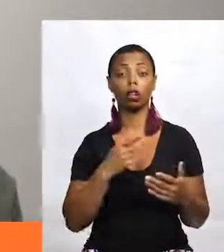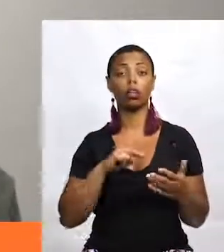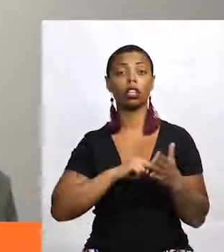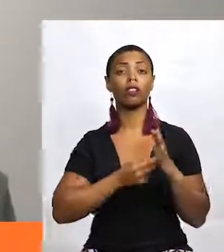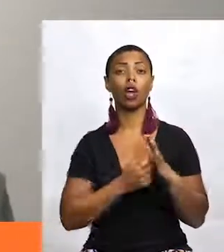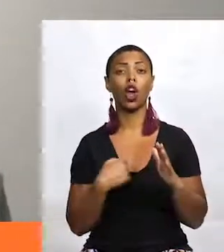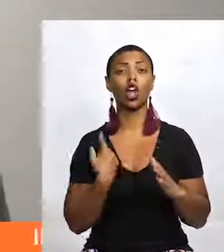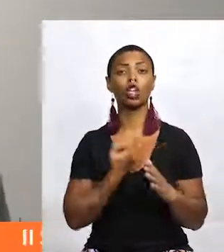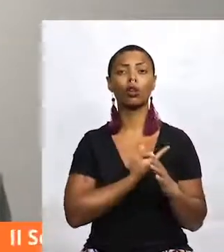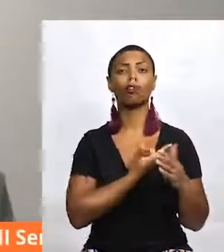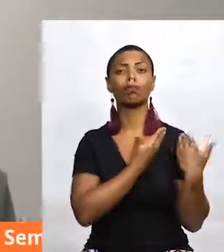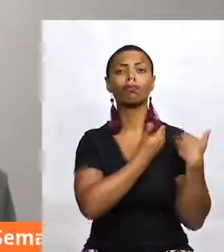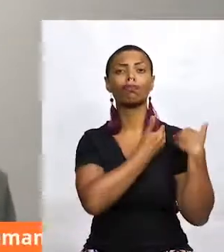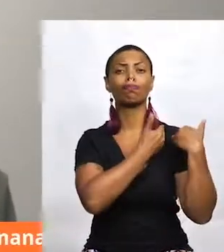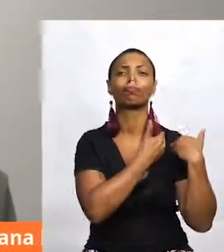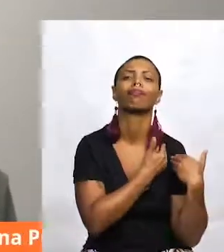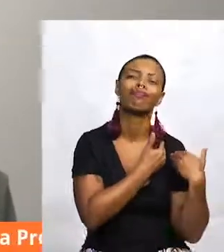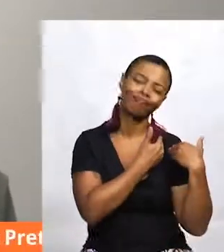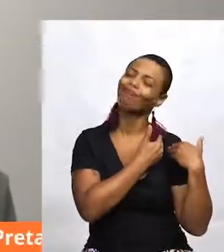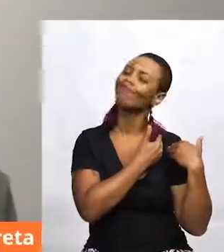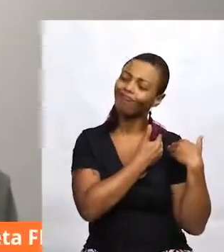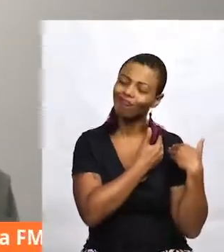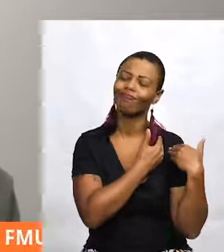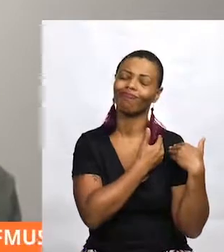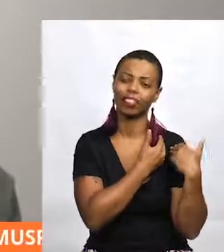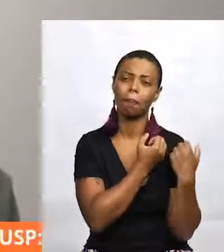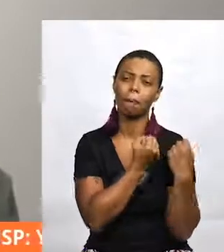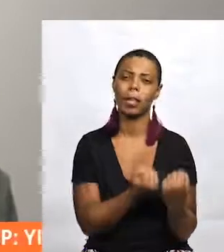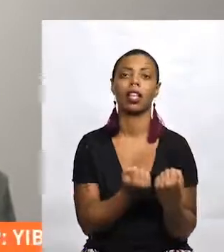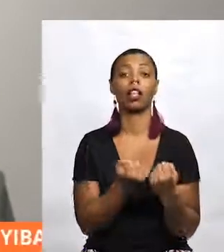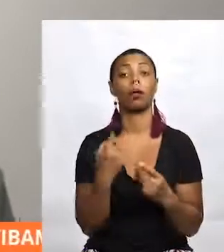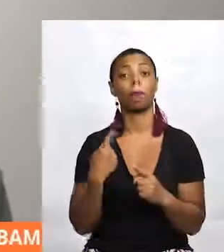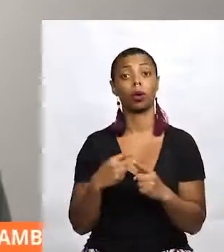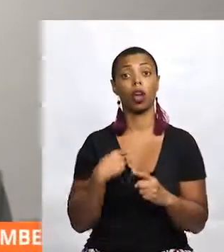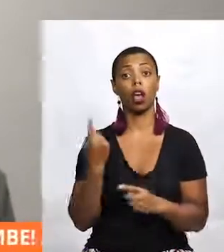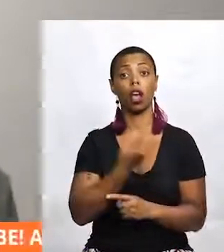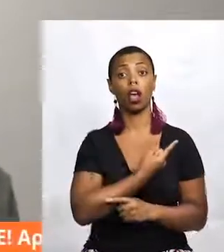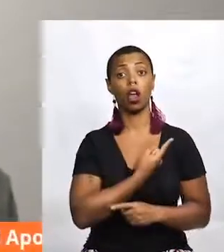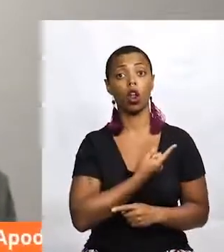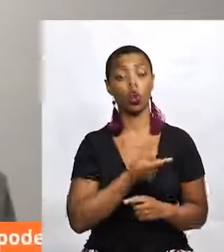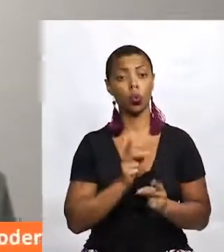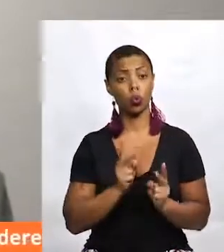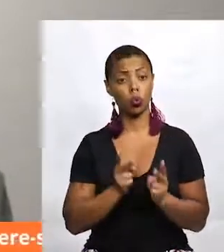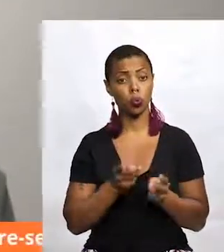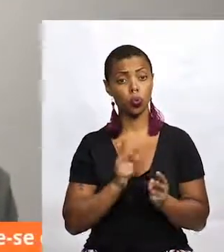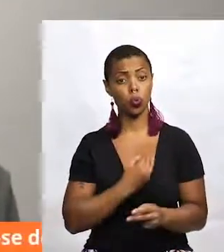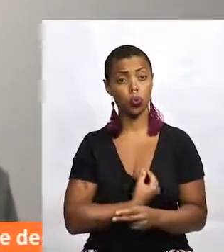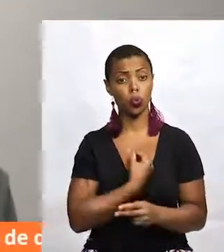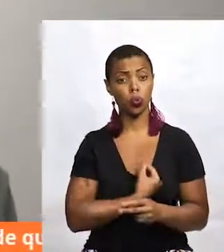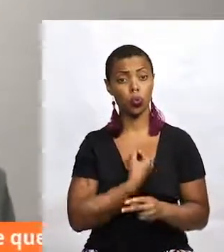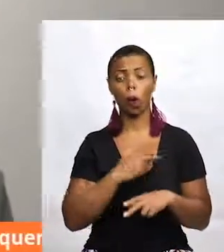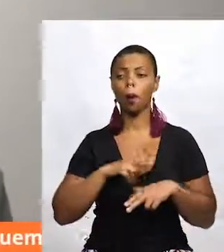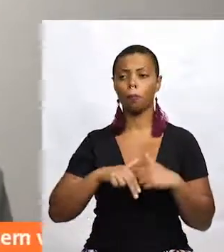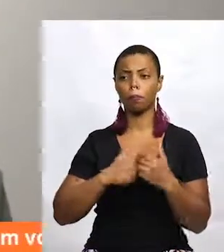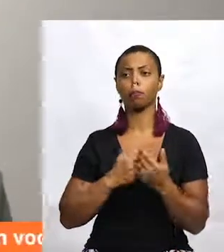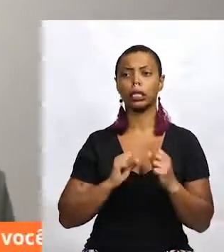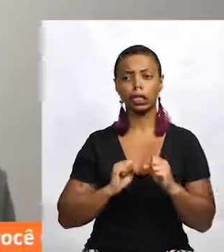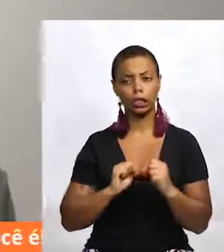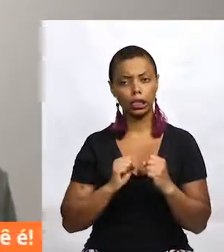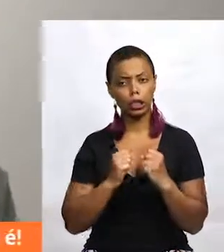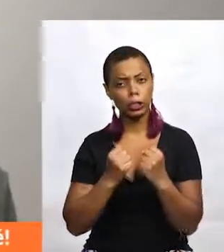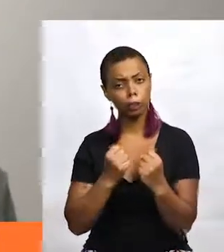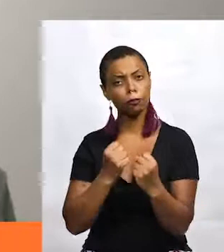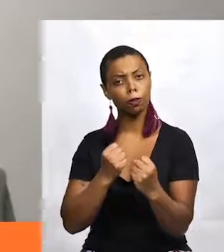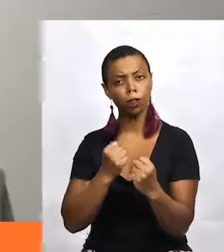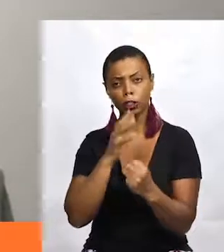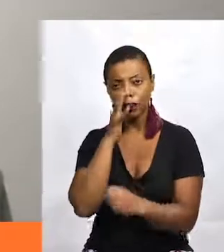peso nas costas muito grande, né? Porque nós sobrevivemos a muita coisa, né? E nós estamos aqui hoje, né? E